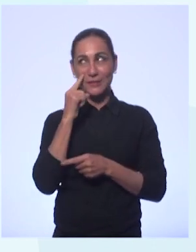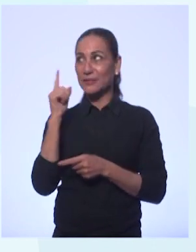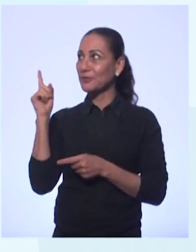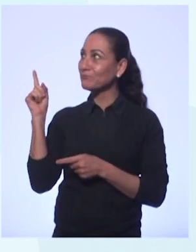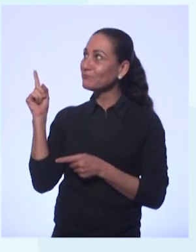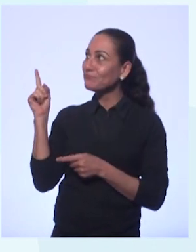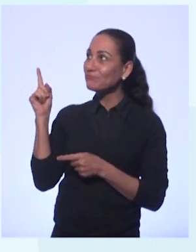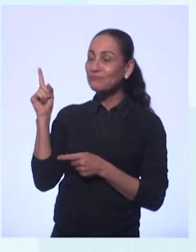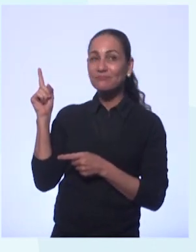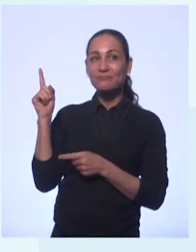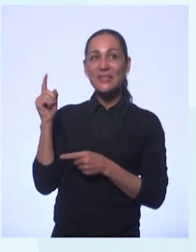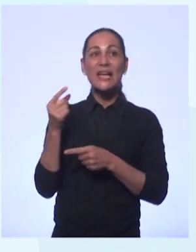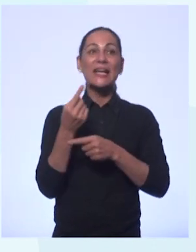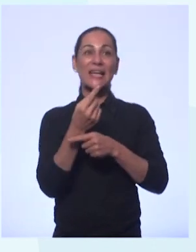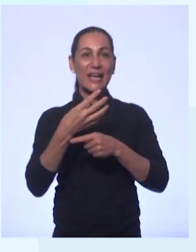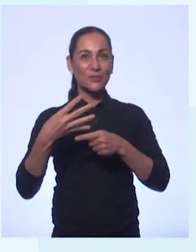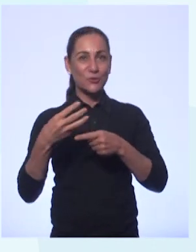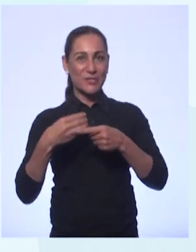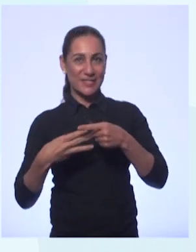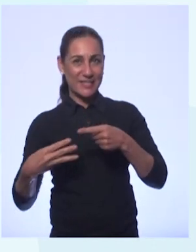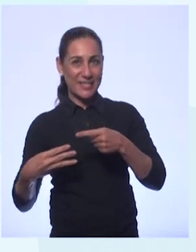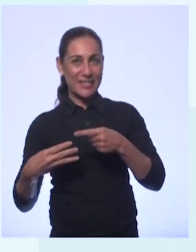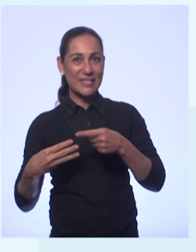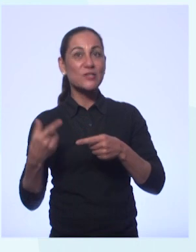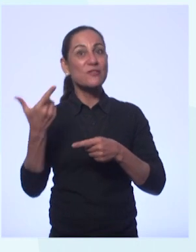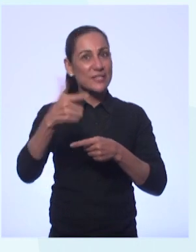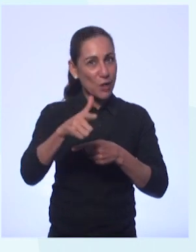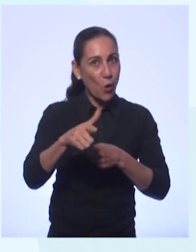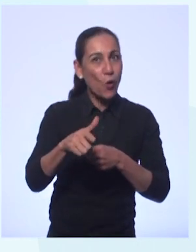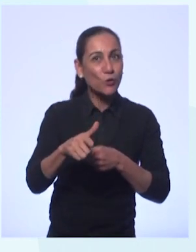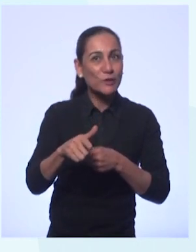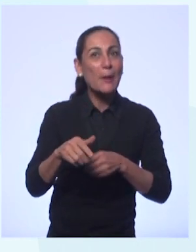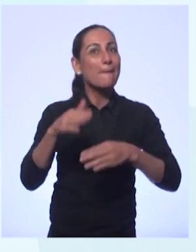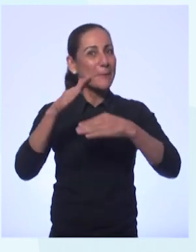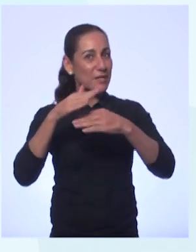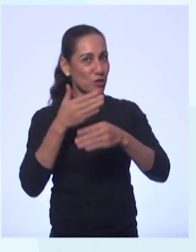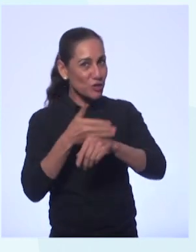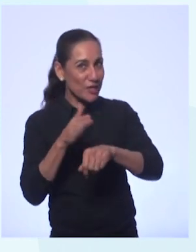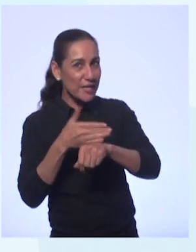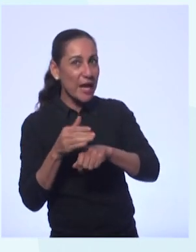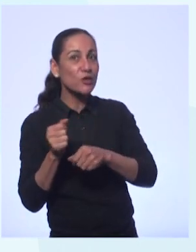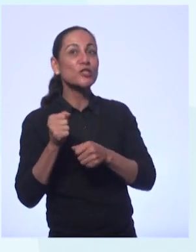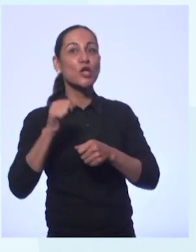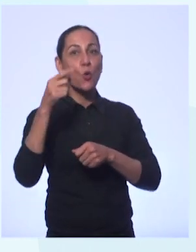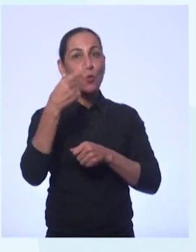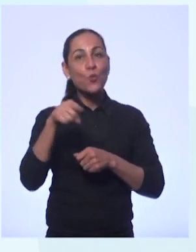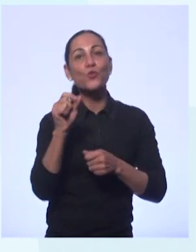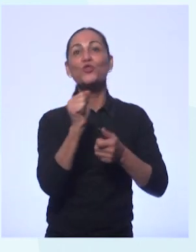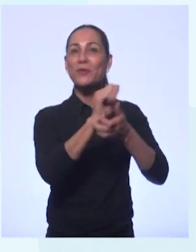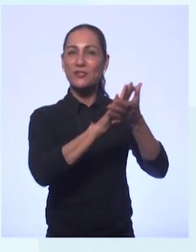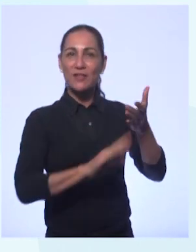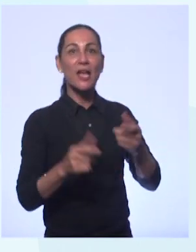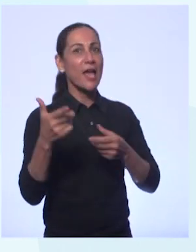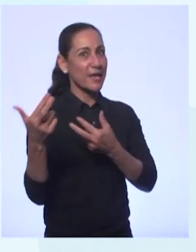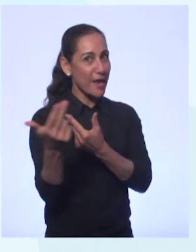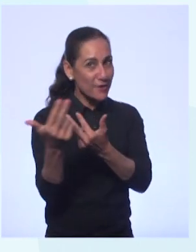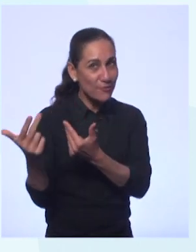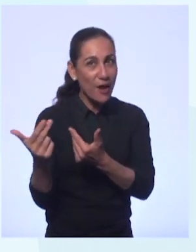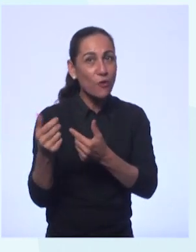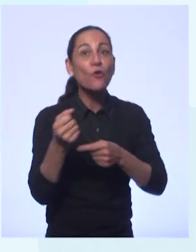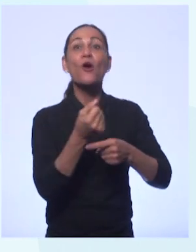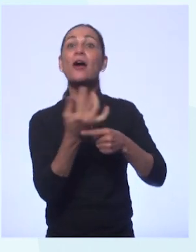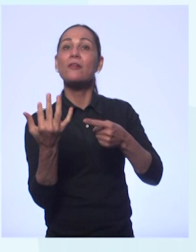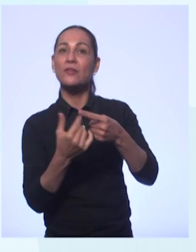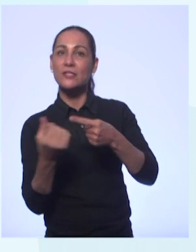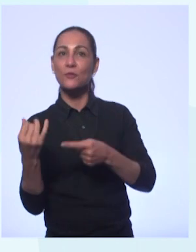vocês, 14 terços. E aí a gente vai fazer mais um para treinar, certo? Nossa última atividade, vamos lá. Quero a mesma coisa, eu quero saber qual é a fração